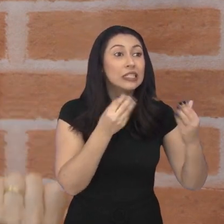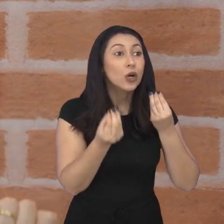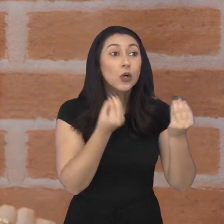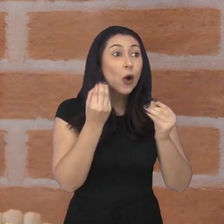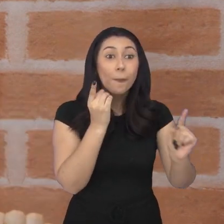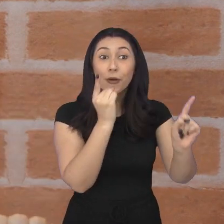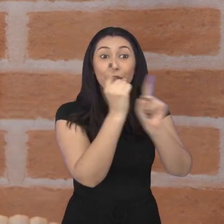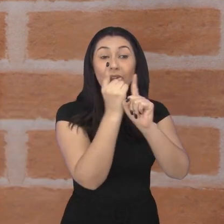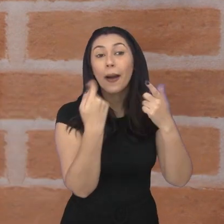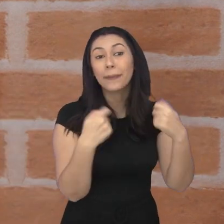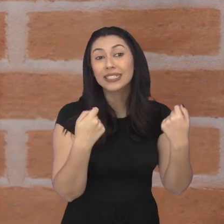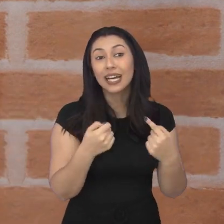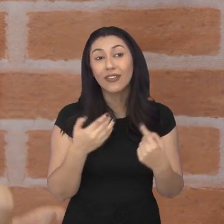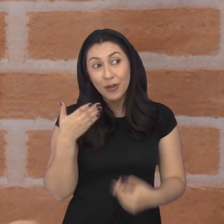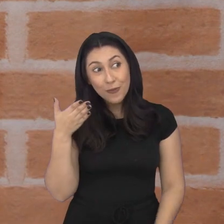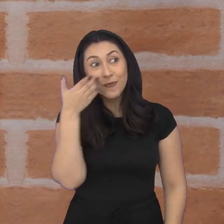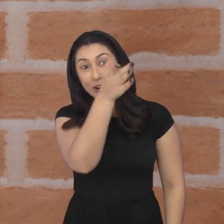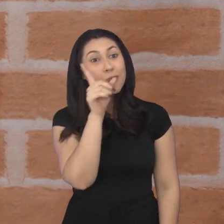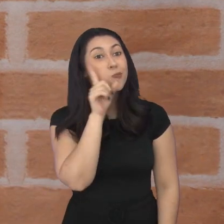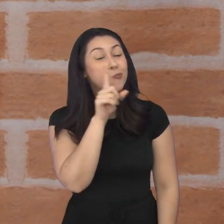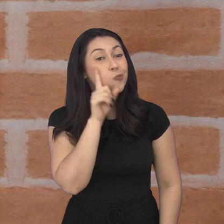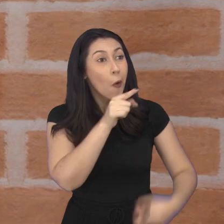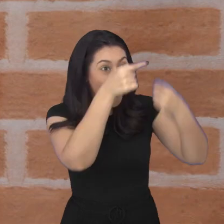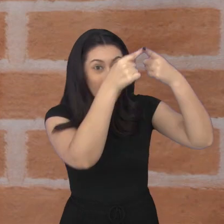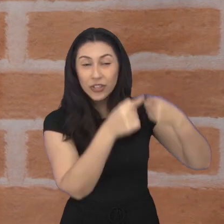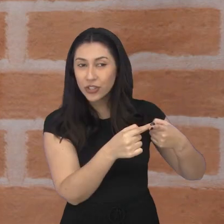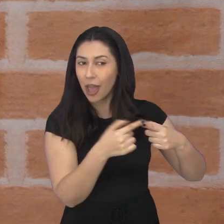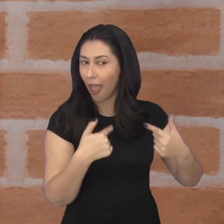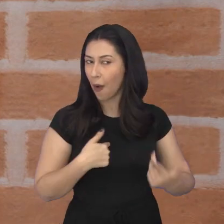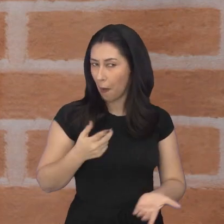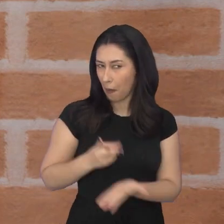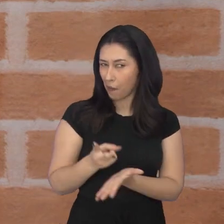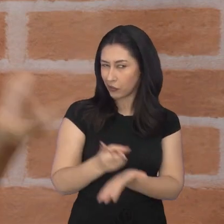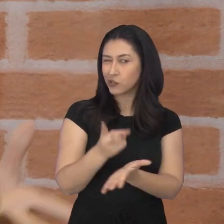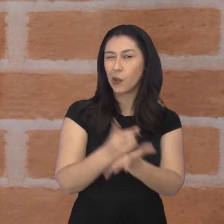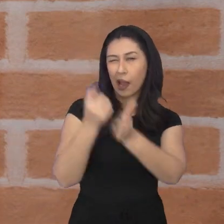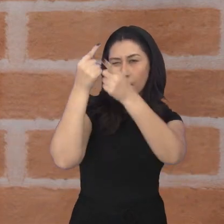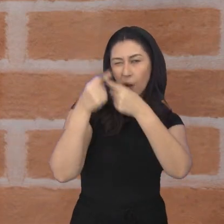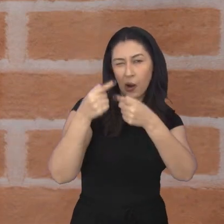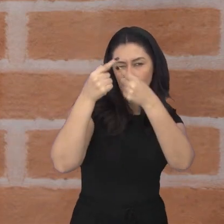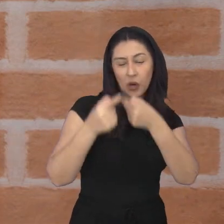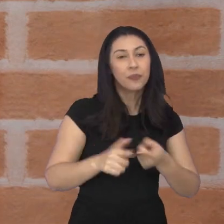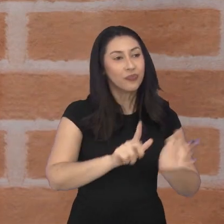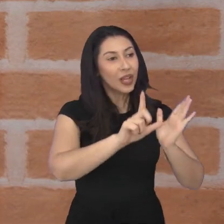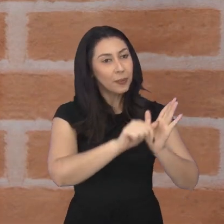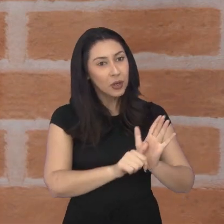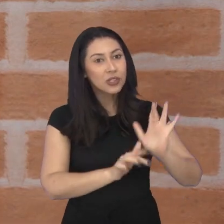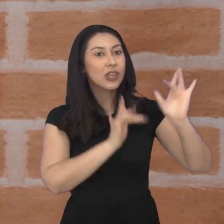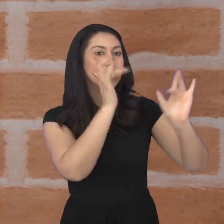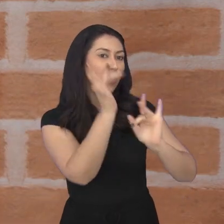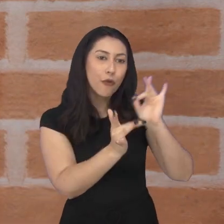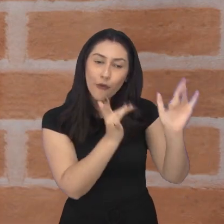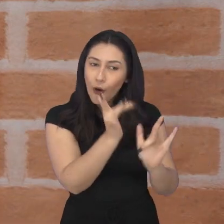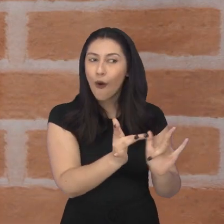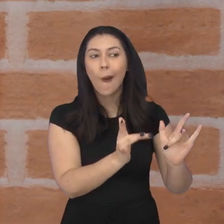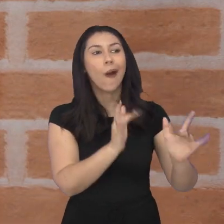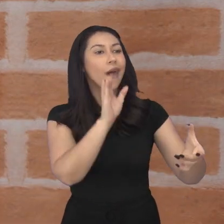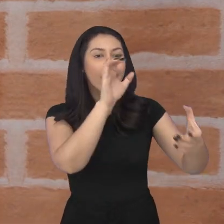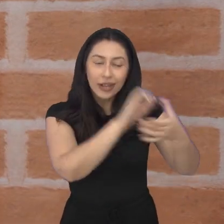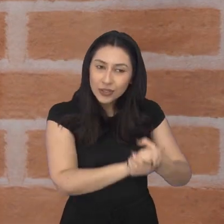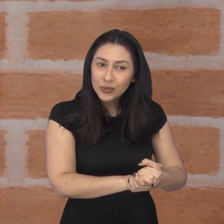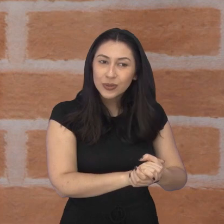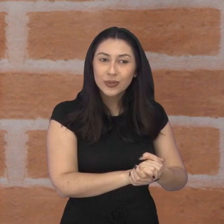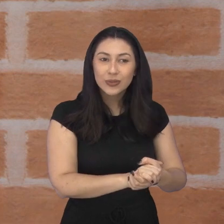que para encontrar com o Diogo. E nisso a gente, né, o namoro ficou mais sério, a gente noivou, casou, então eu tive, de uma